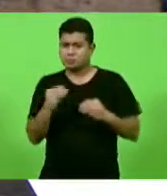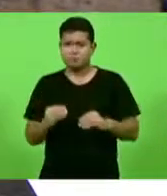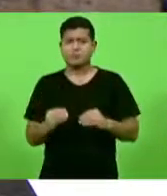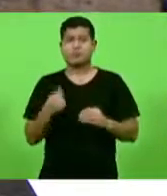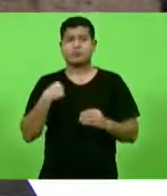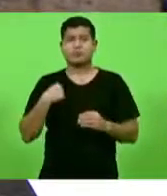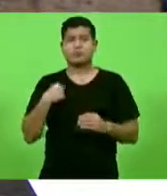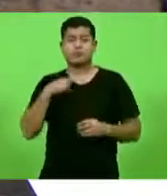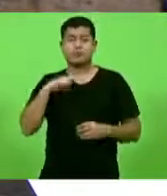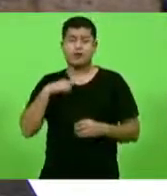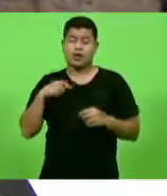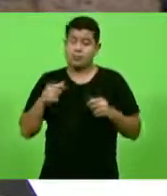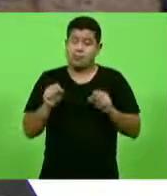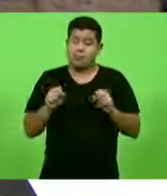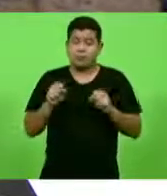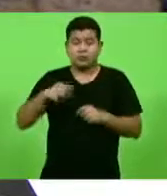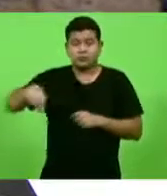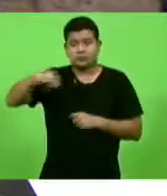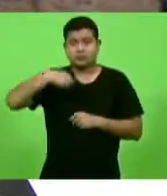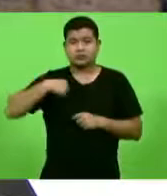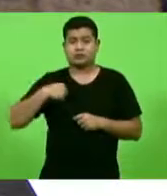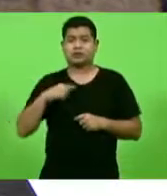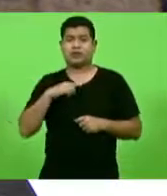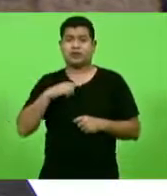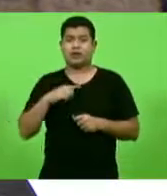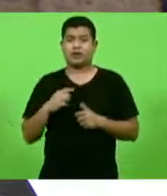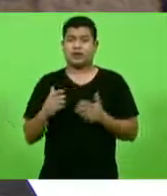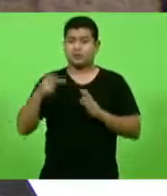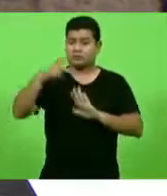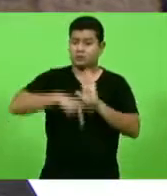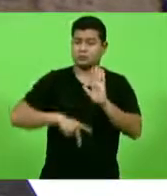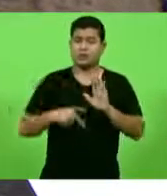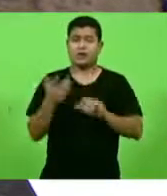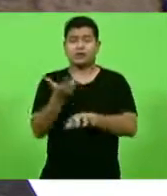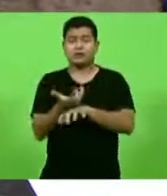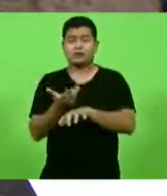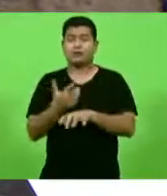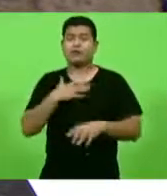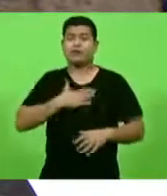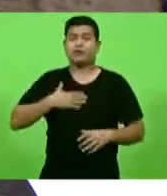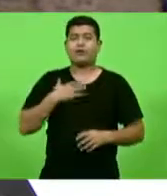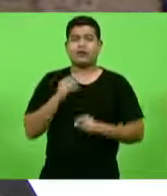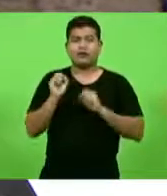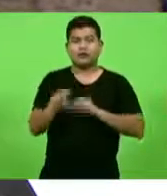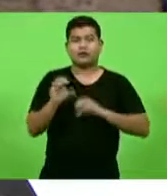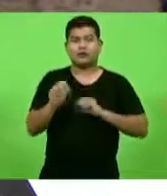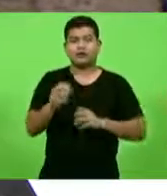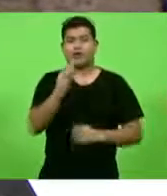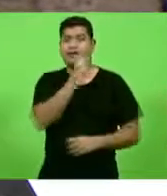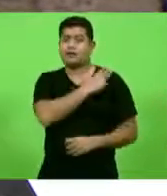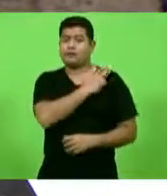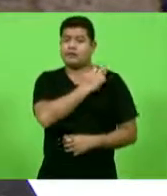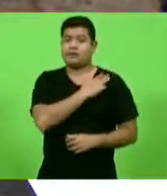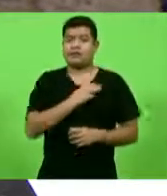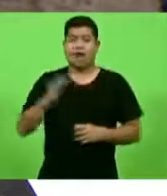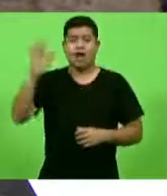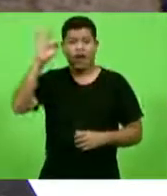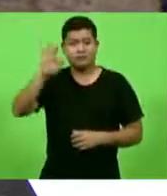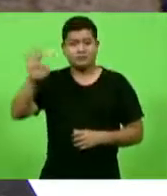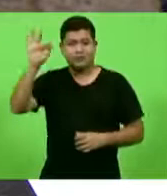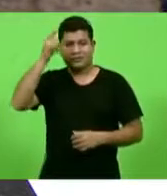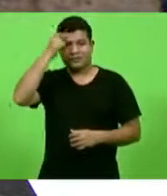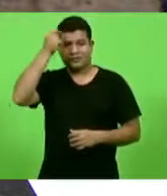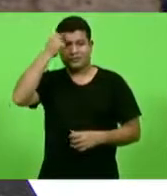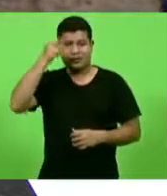temos algum projeto, alguma disciplina que gostaria que fosse ensinado no ensino médio, na faculdade, ensino